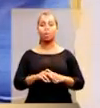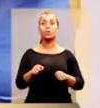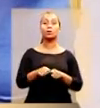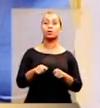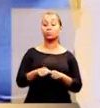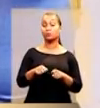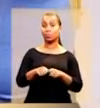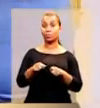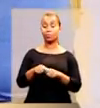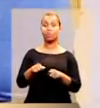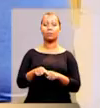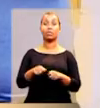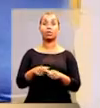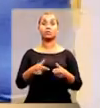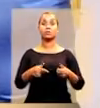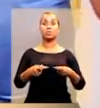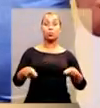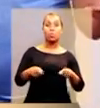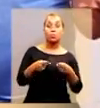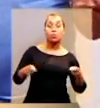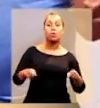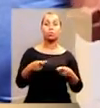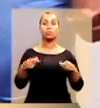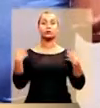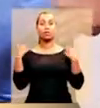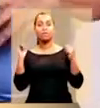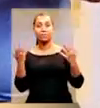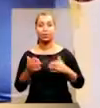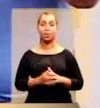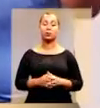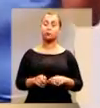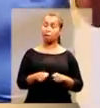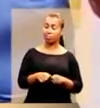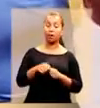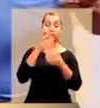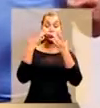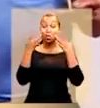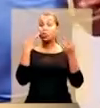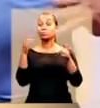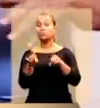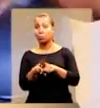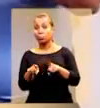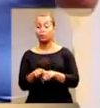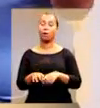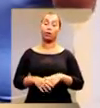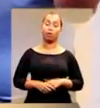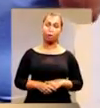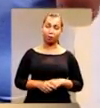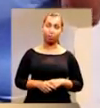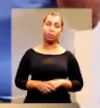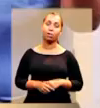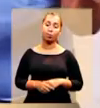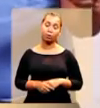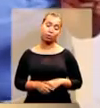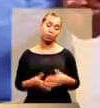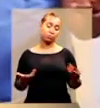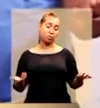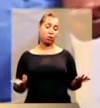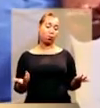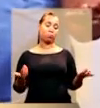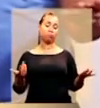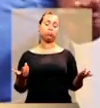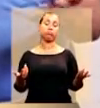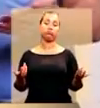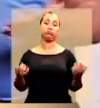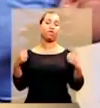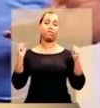que só faz eventos de música sertaneja lá? Faça eventos de teatro também, faça eventos de